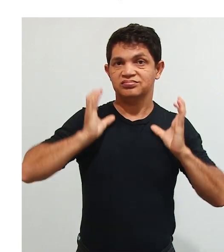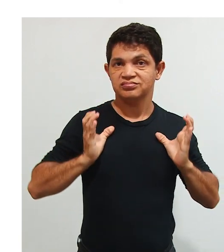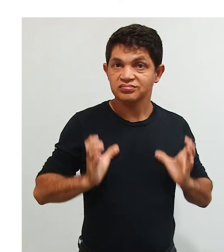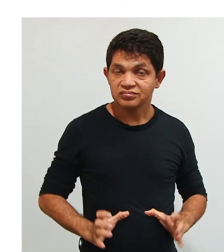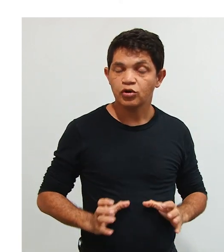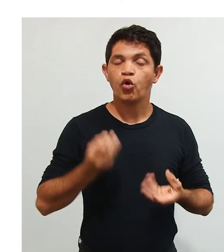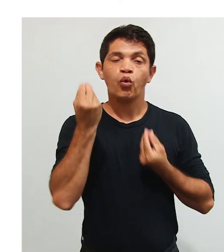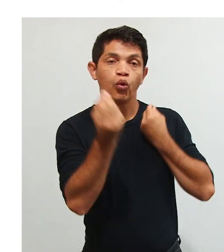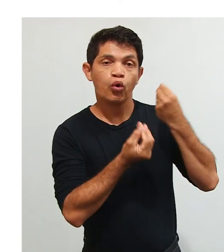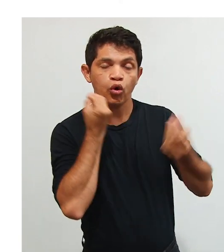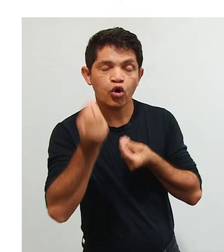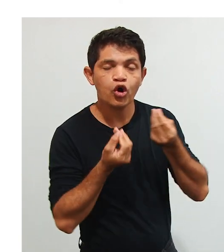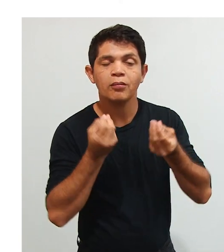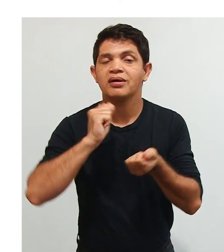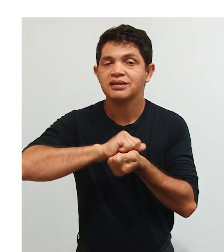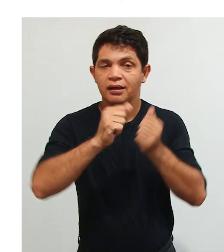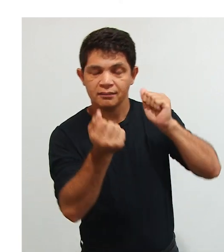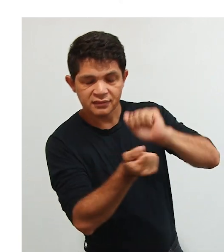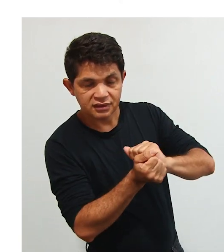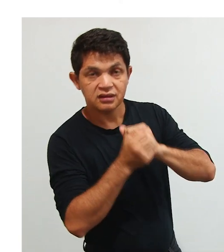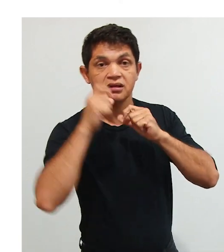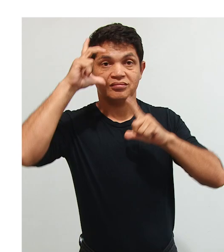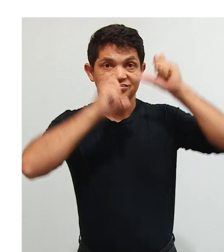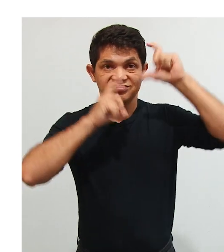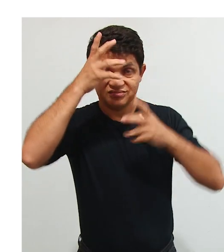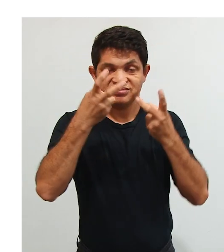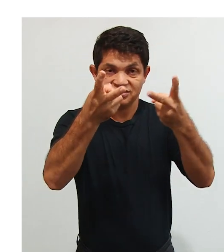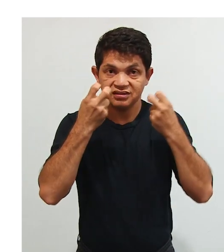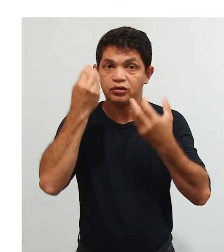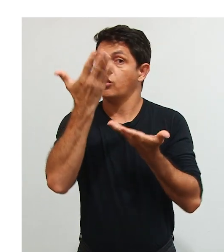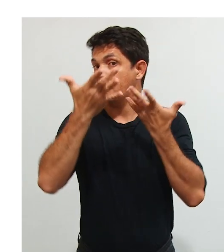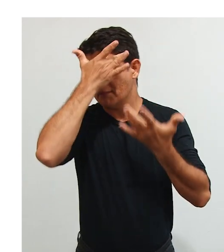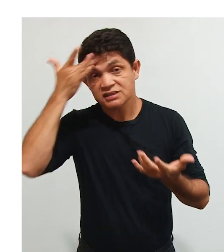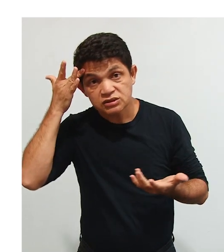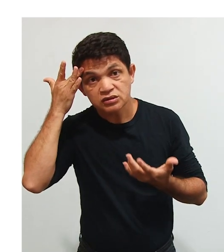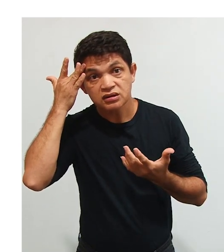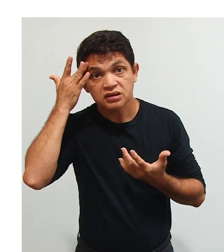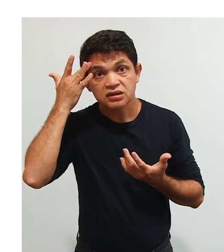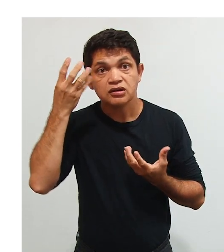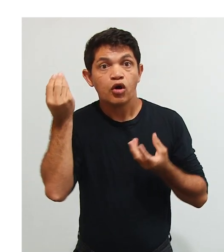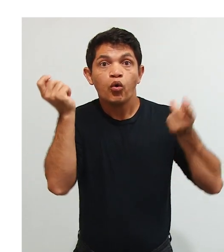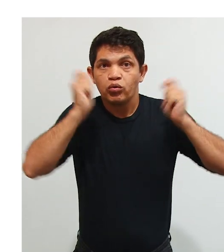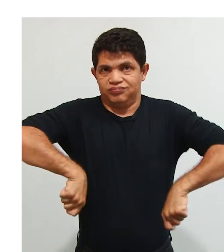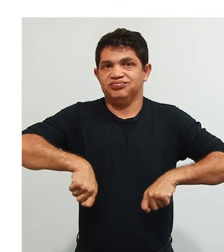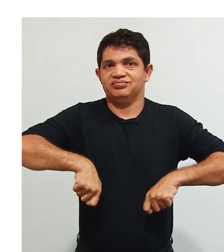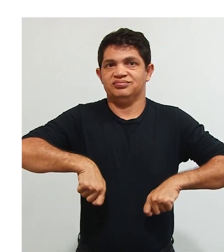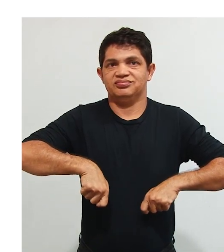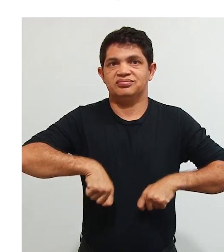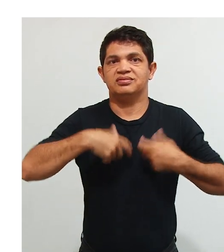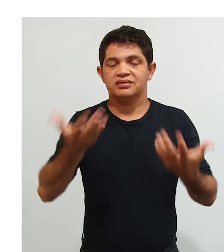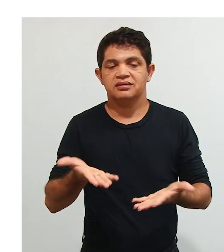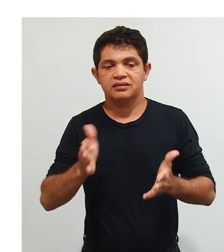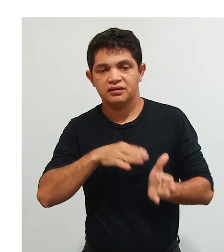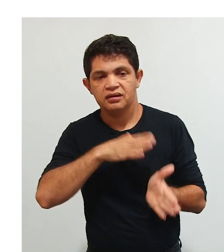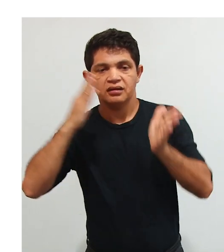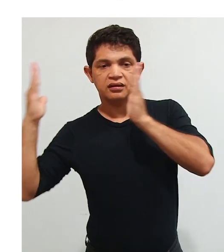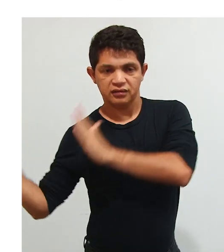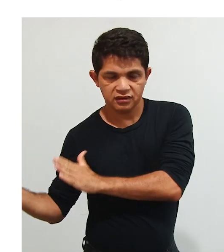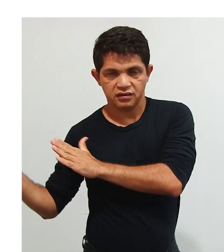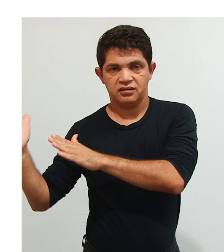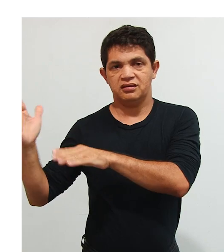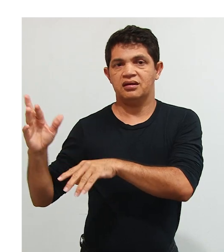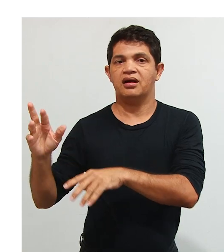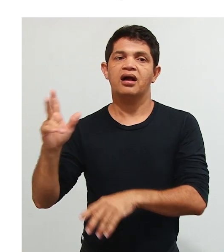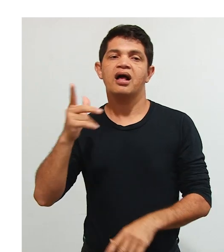comportar, né, e expressar o que queremos de uma maneira mais assertiva. E aqui